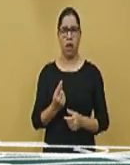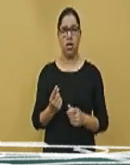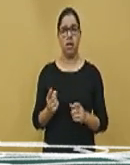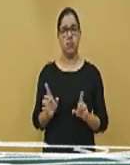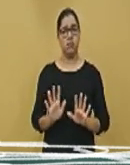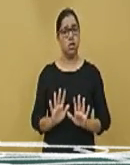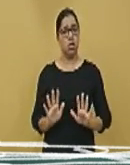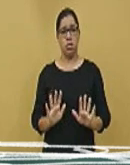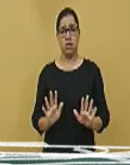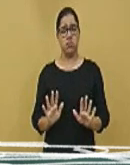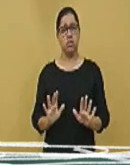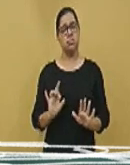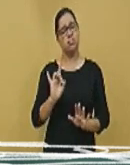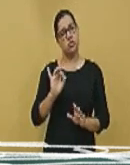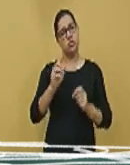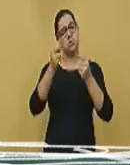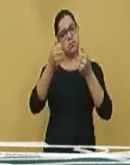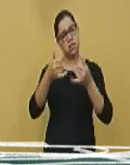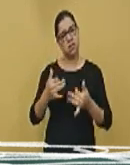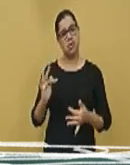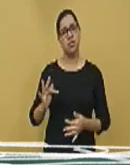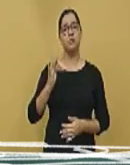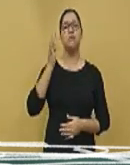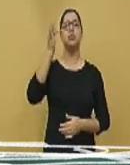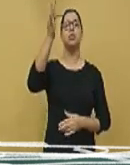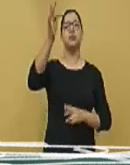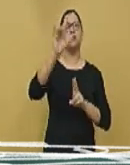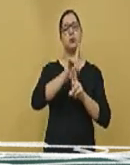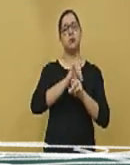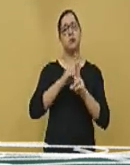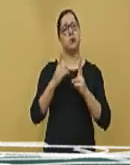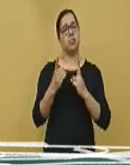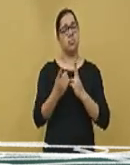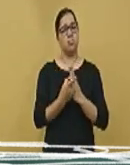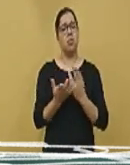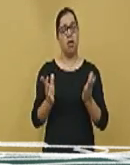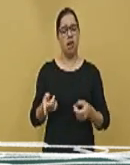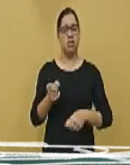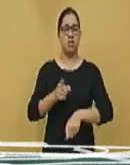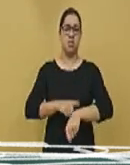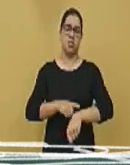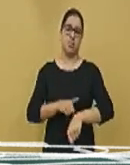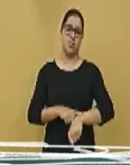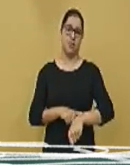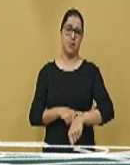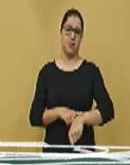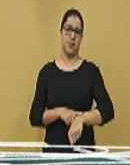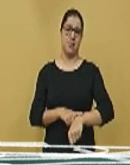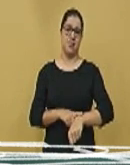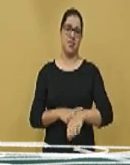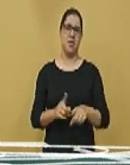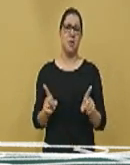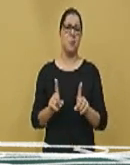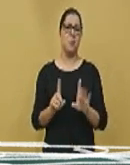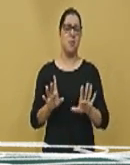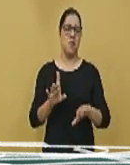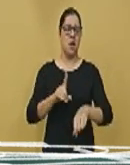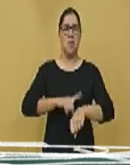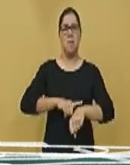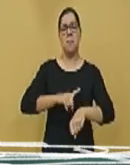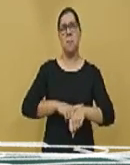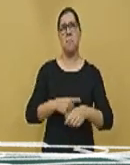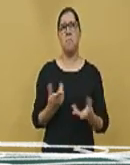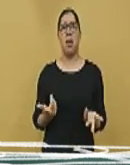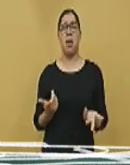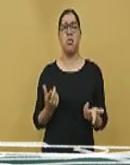tratando do futuro da nossa universidade. E esse é o momento. Né? Não é o momento para a gente sair, né,